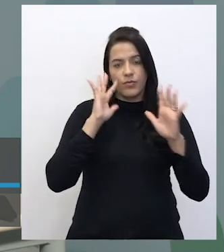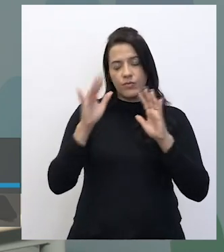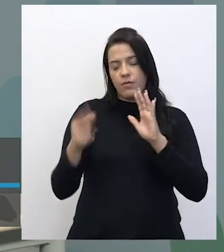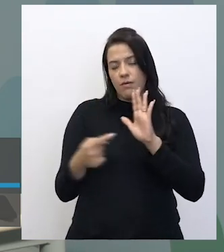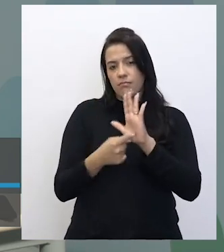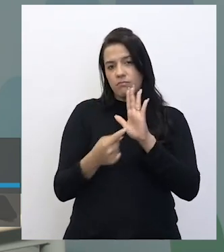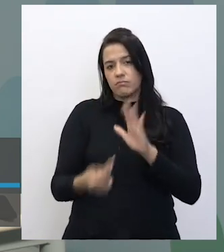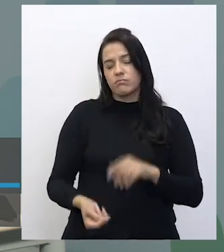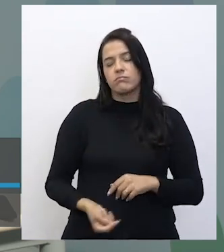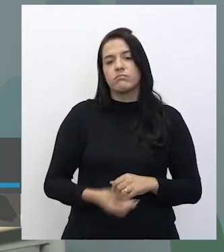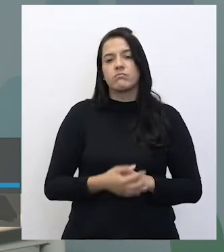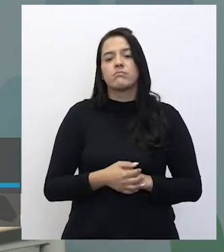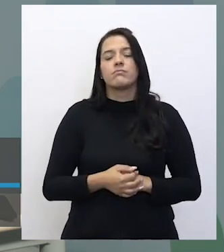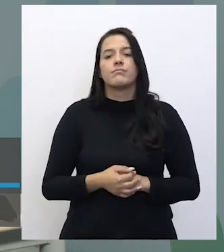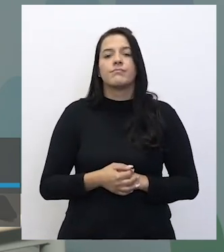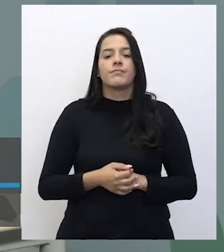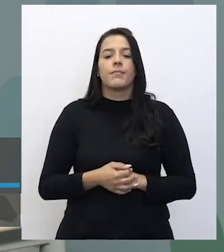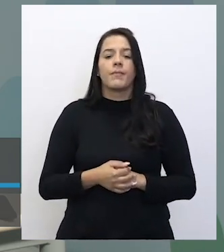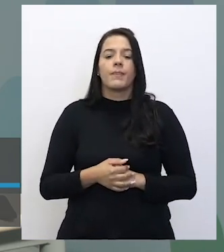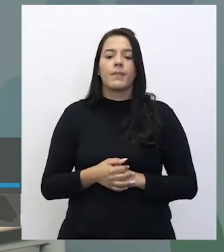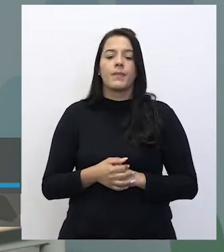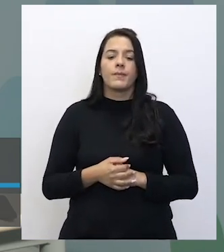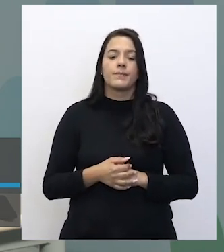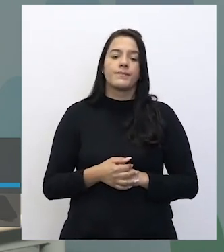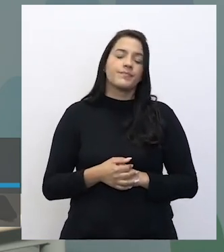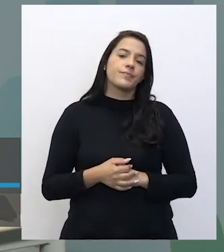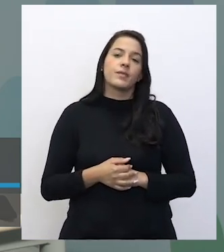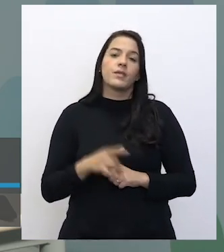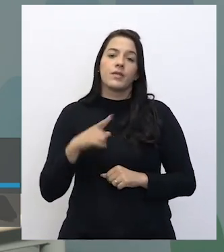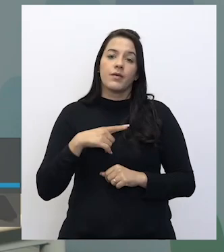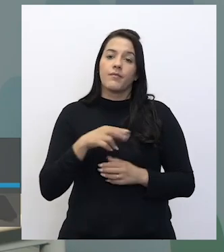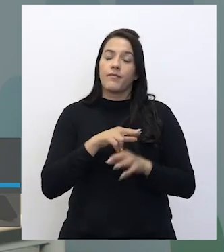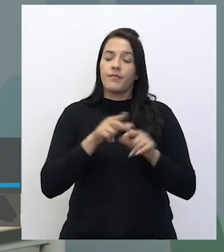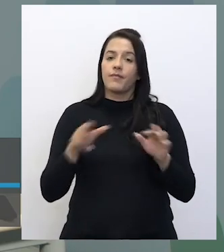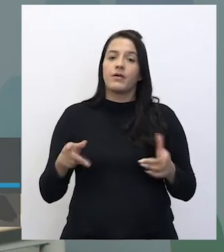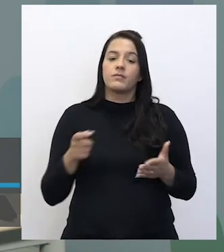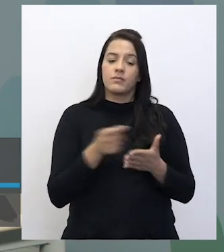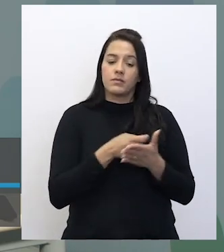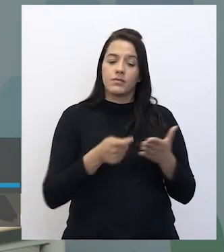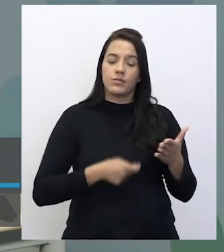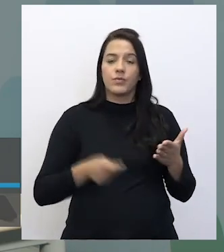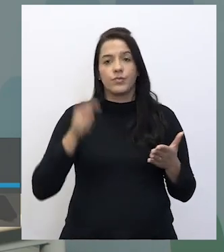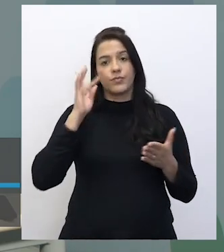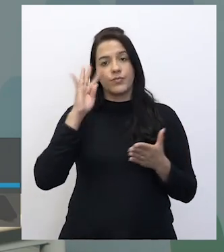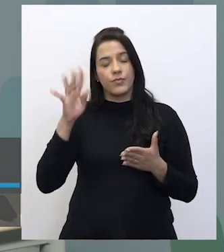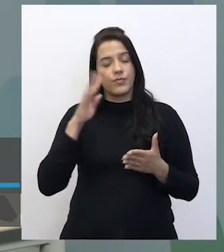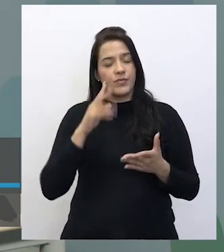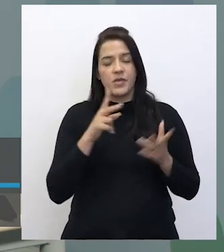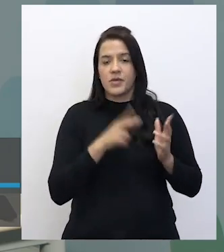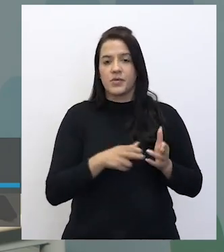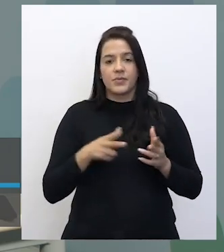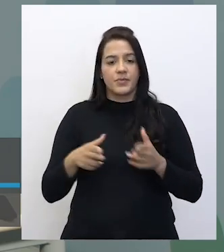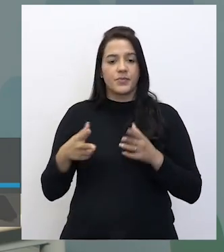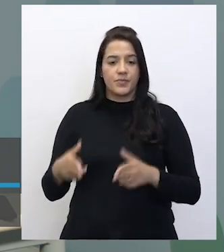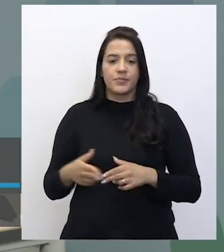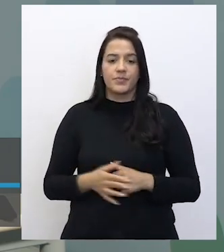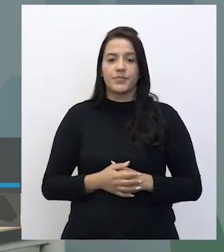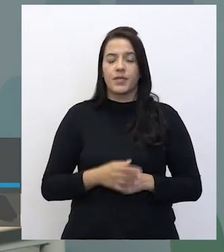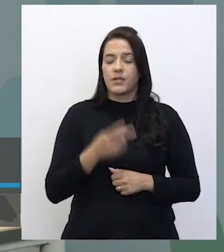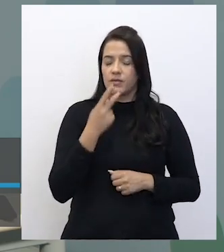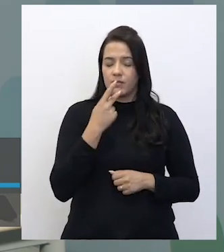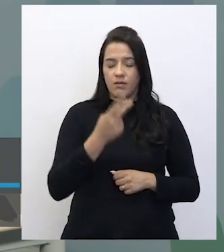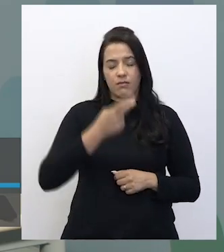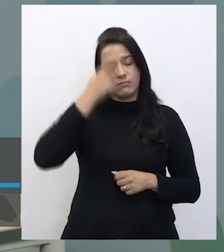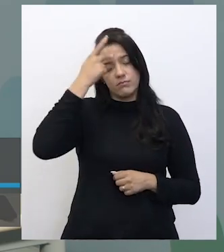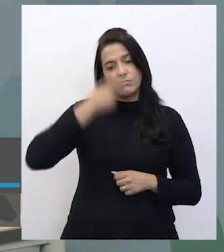relação dialógica entre os diferentes autores, diferentes conhecimentos, enfim, são os pressupostos